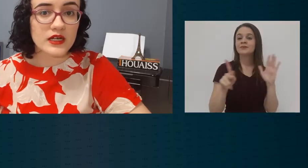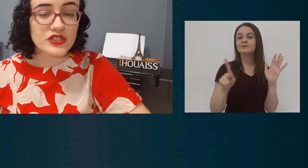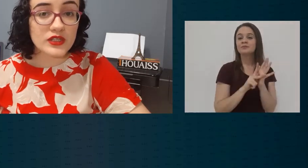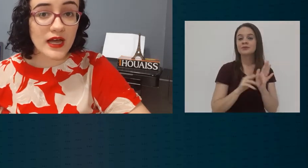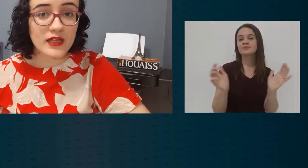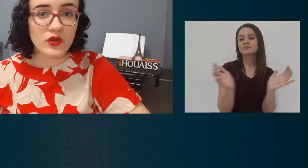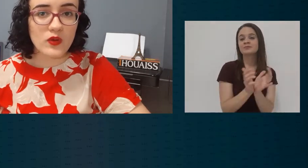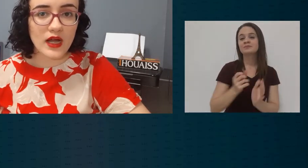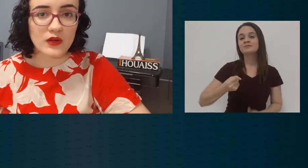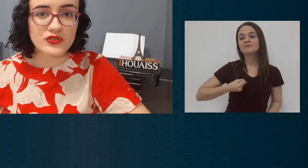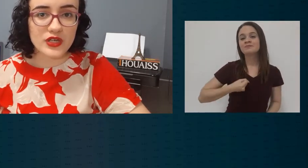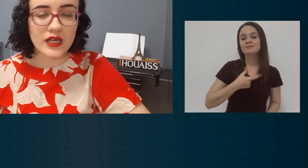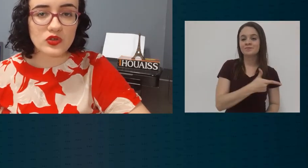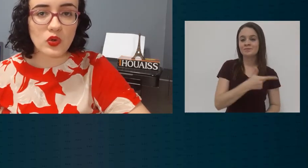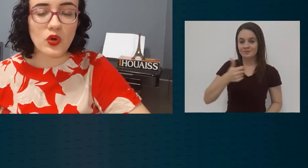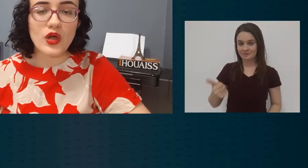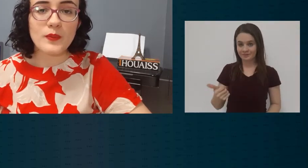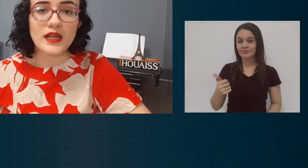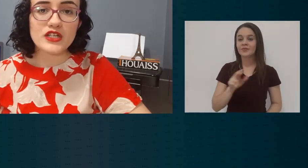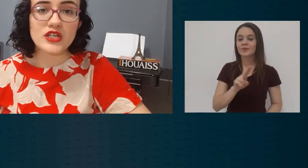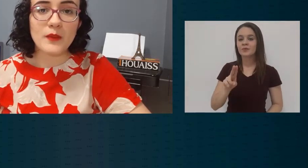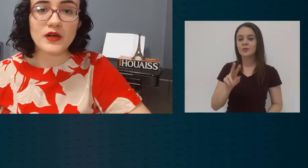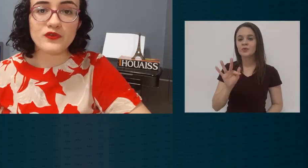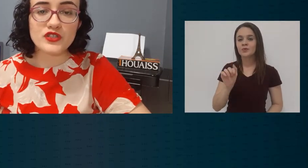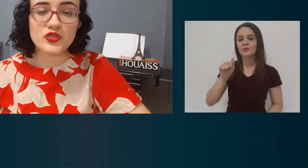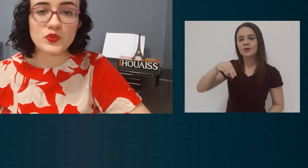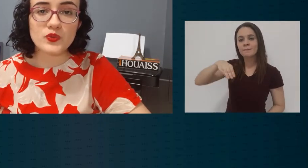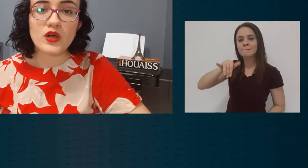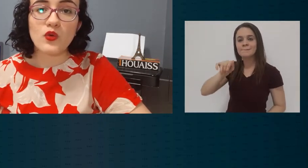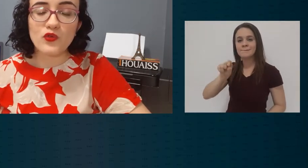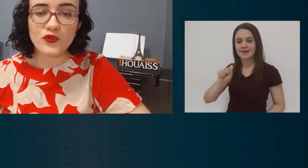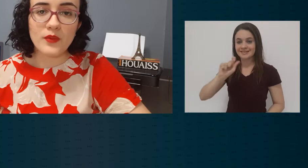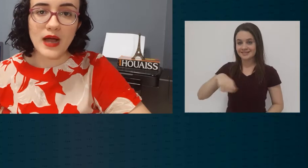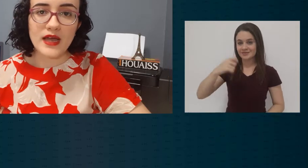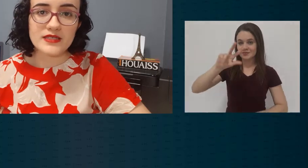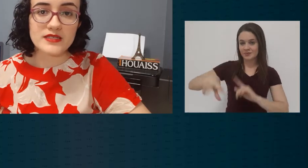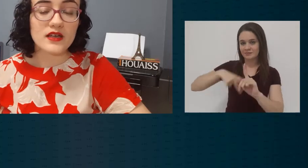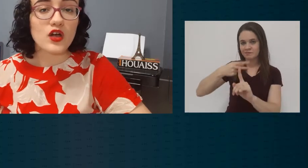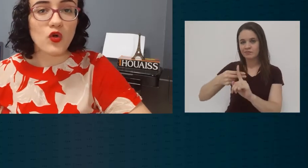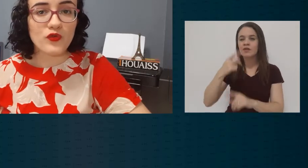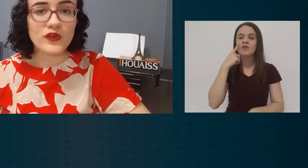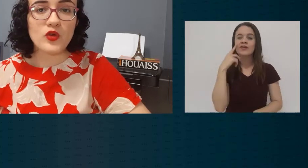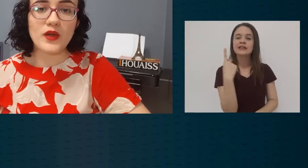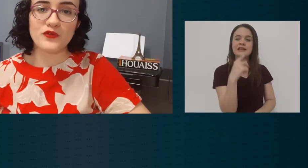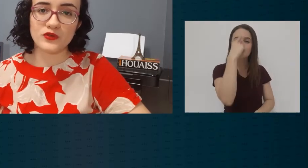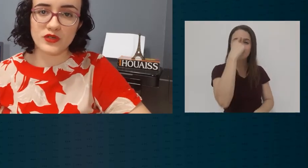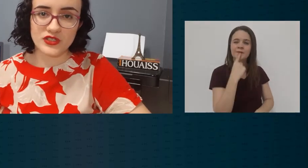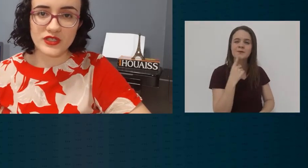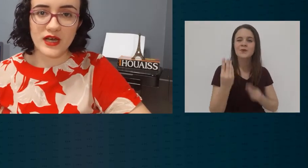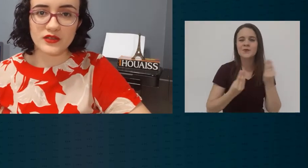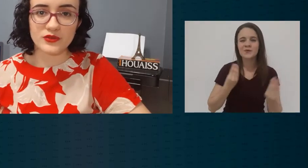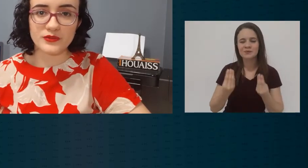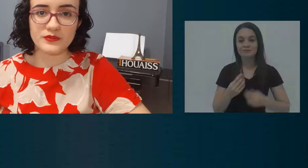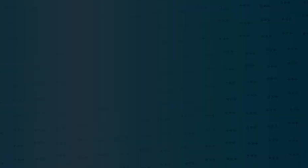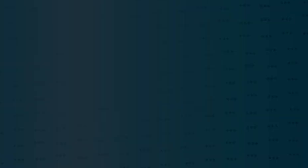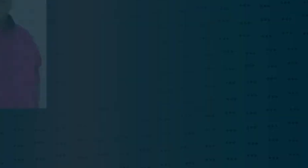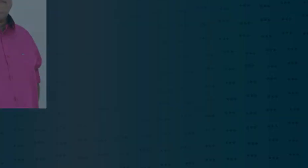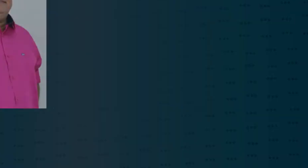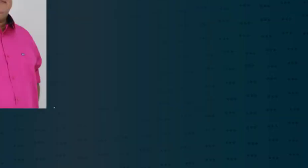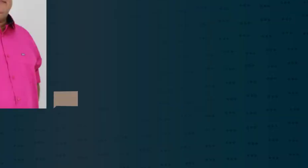Freitas, candidato ao cargo de reitor pela chapa 21, UFAM+. Confira o perfil do